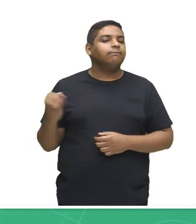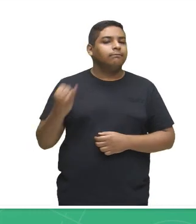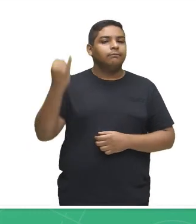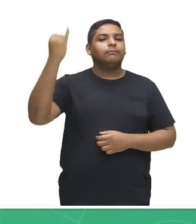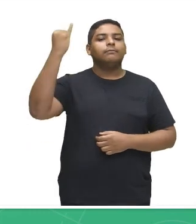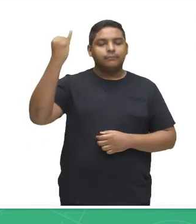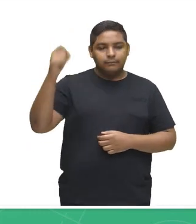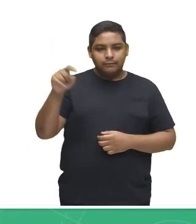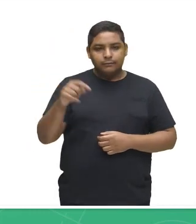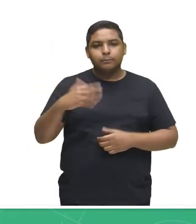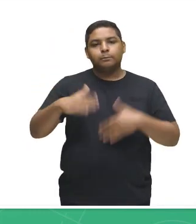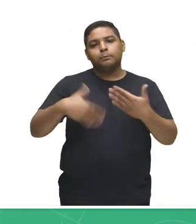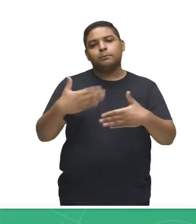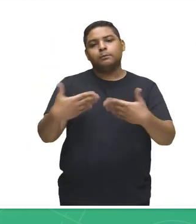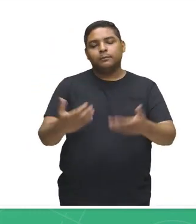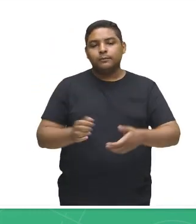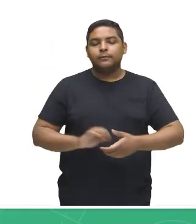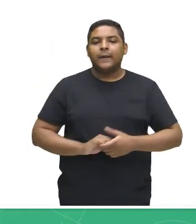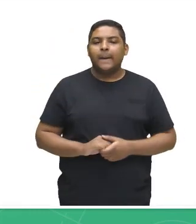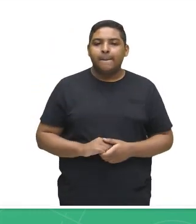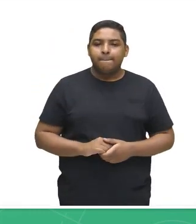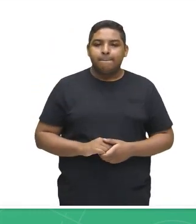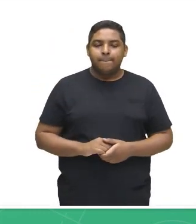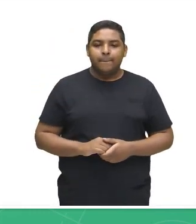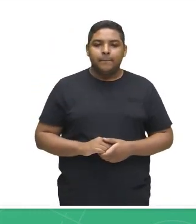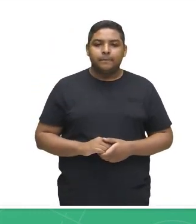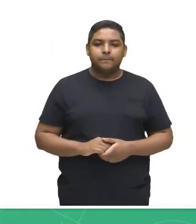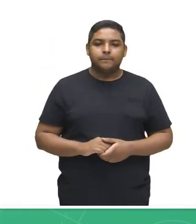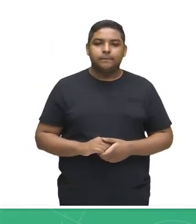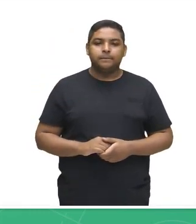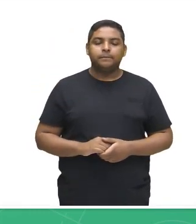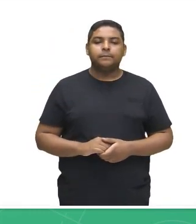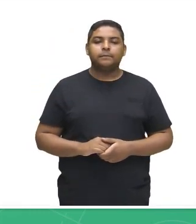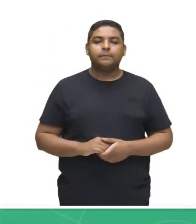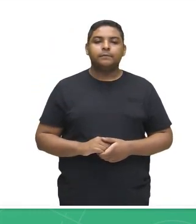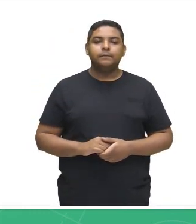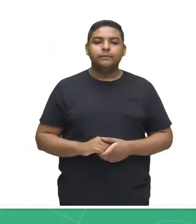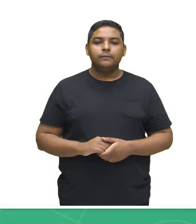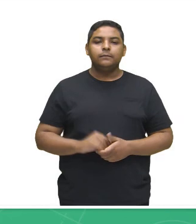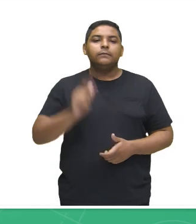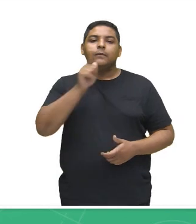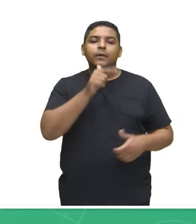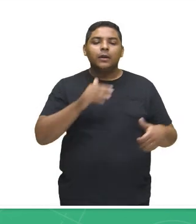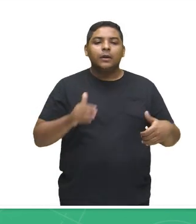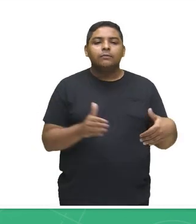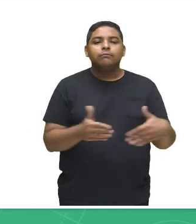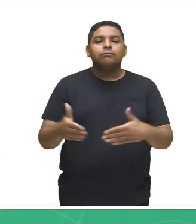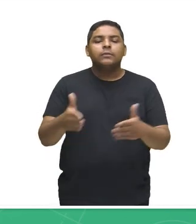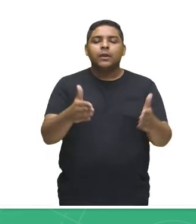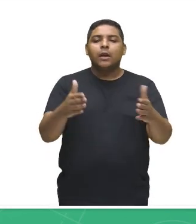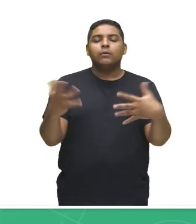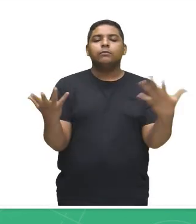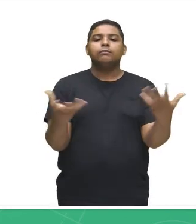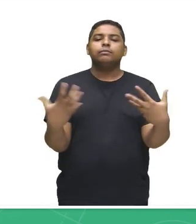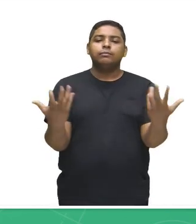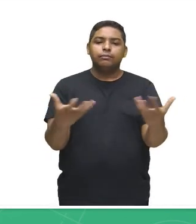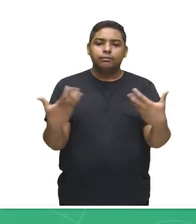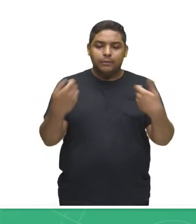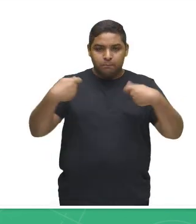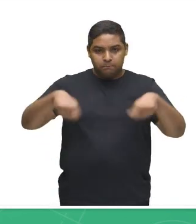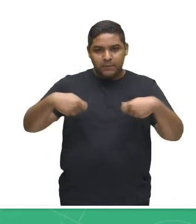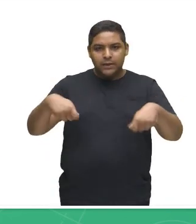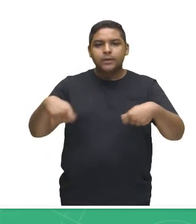lá? E o mais importante, as águas dos rios serviam para irrigar as plantações, porque